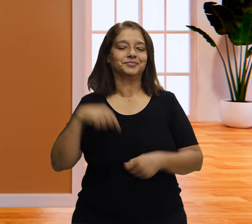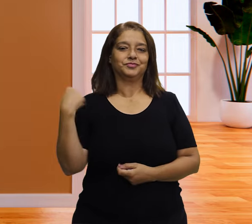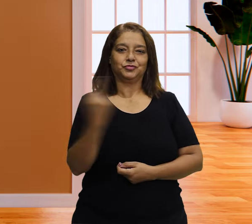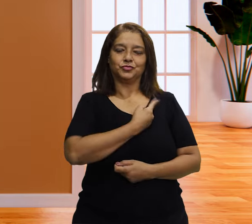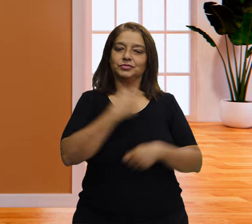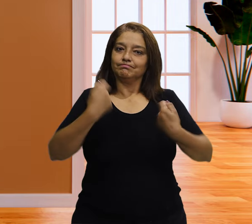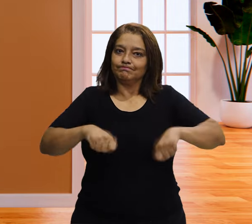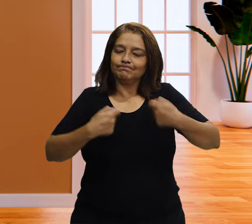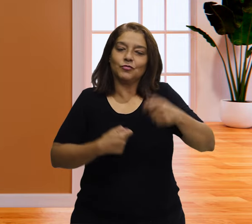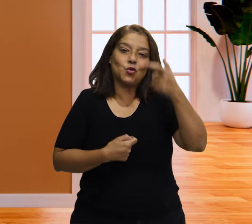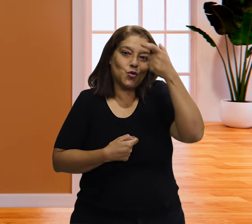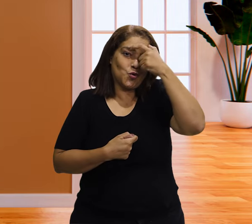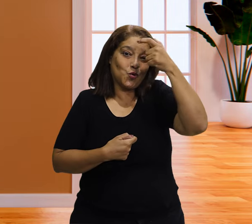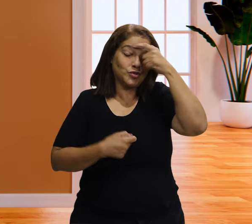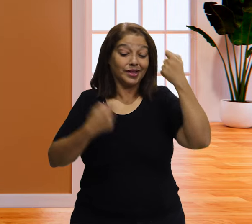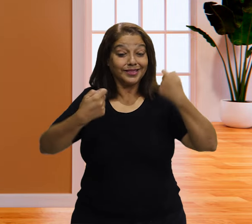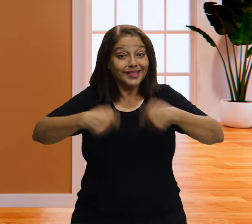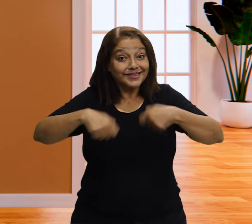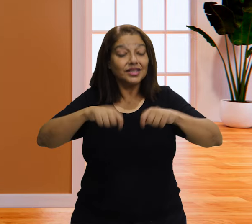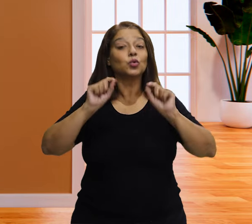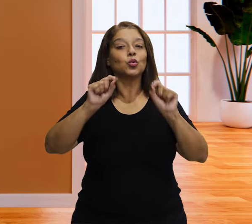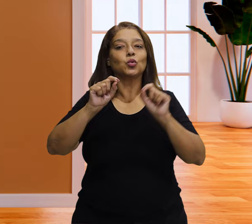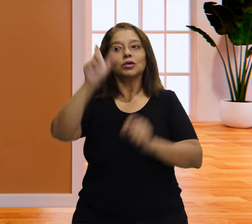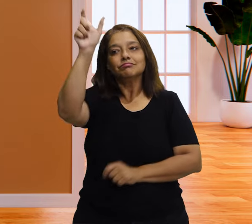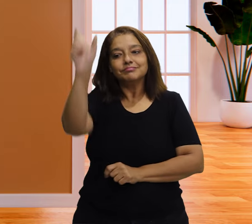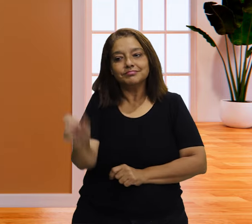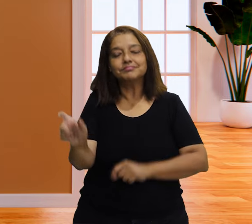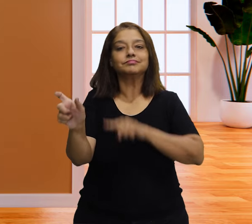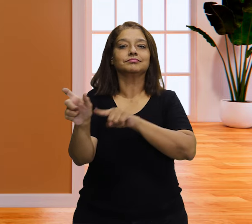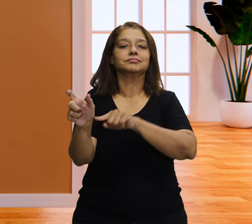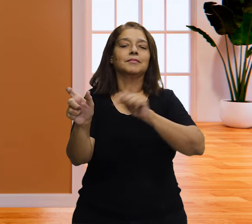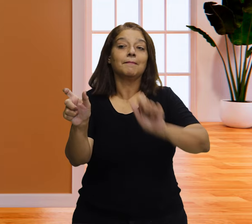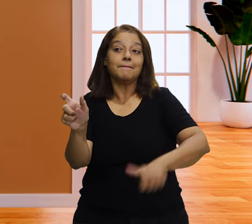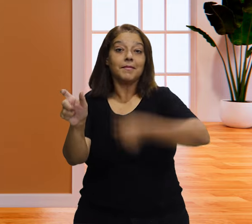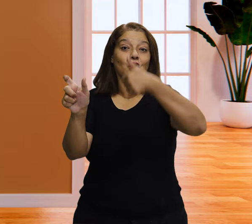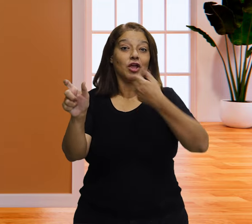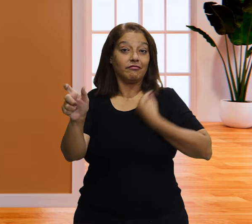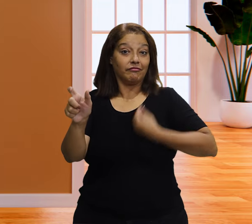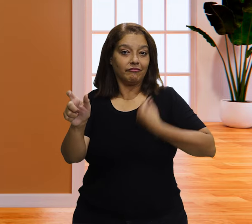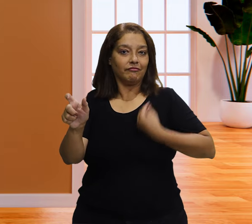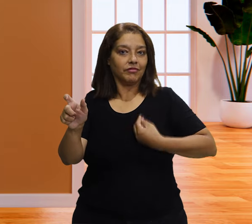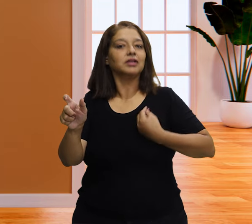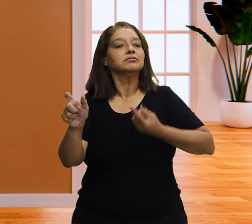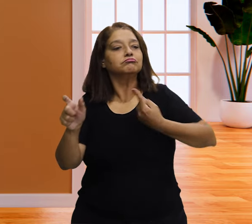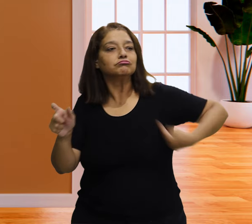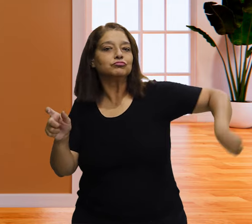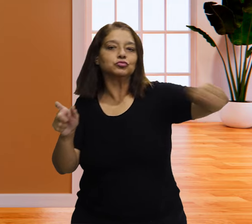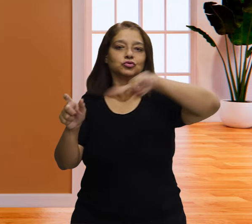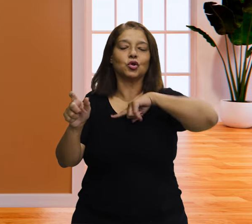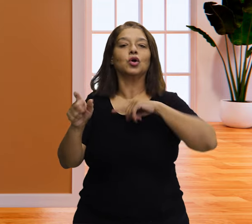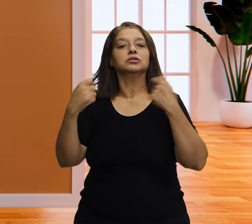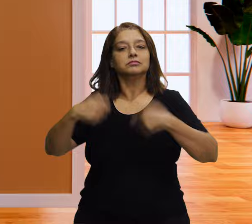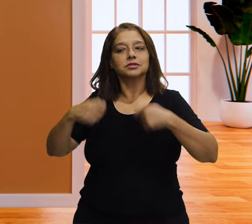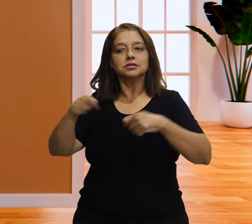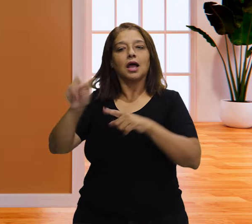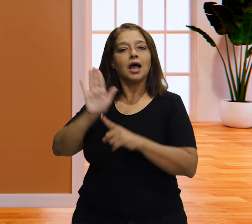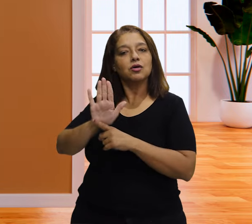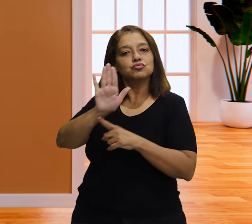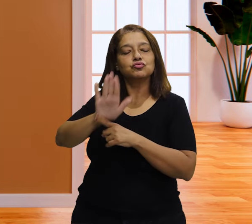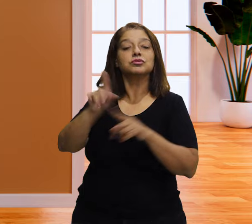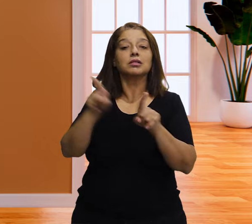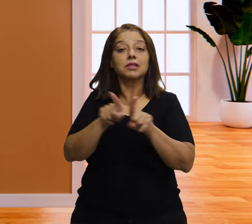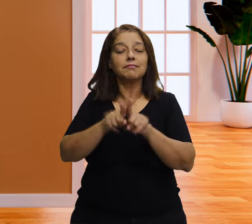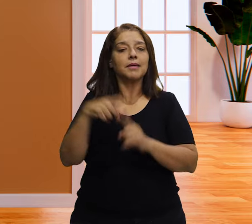da necessidade desses sujeitos para toda a sociedade, o que necessita, inclusive, de políticas públicas